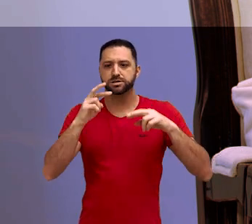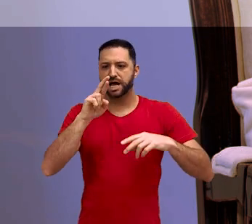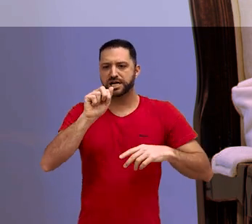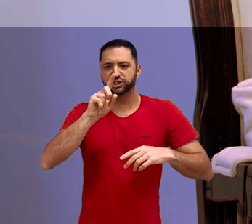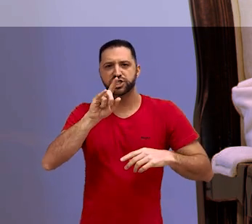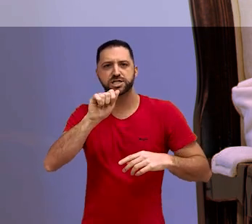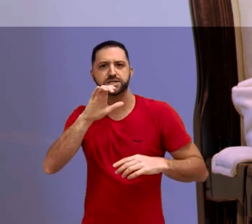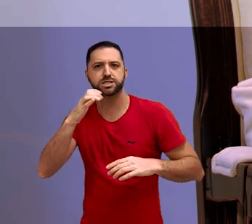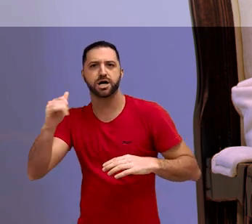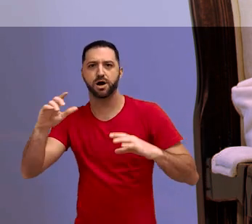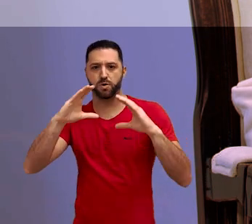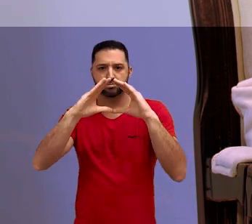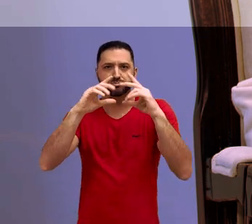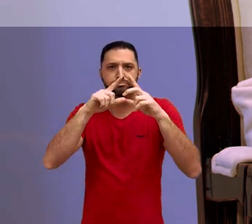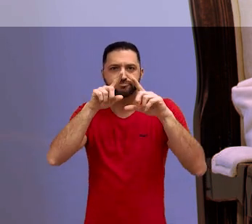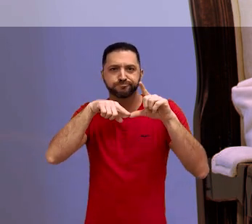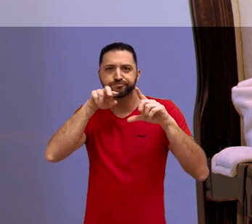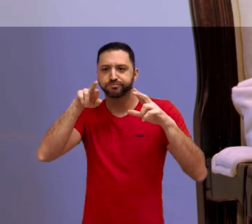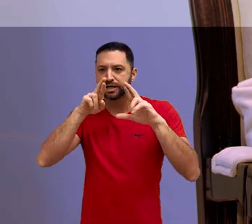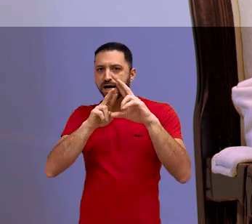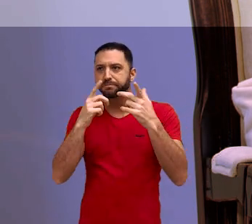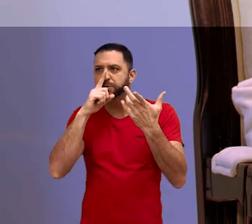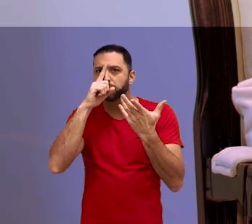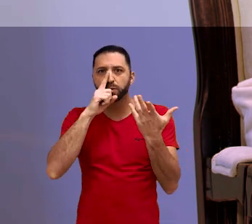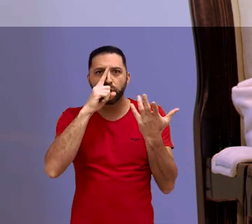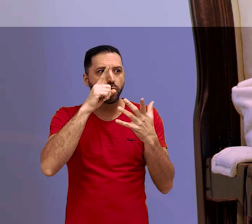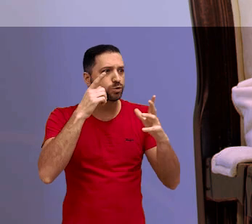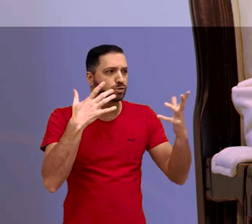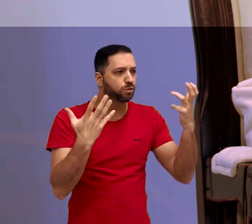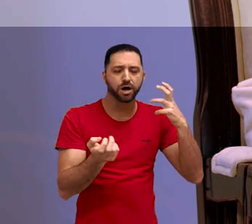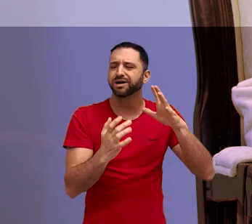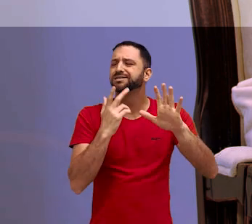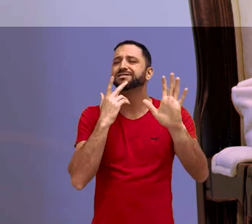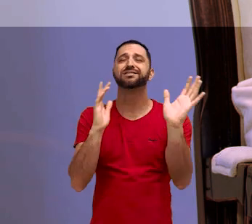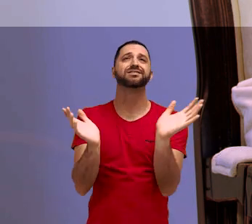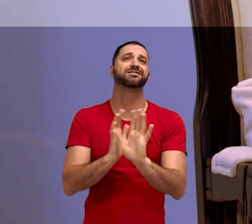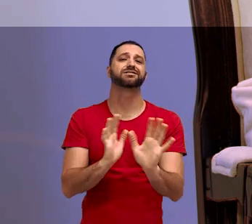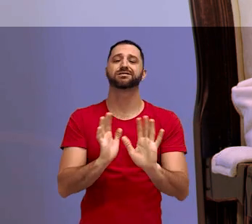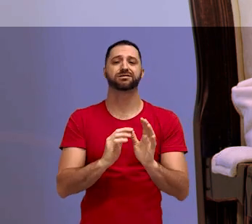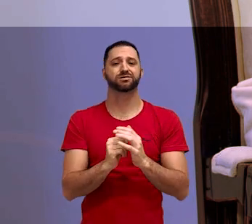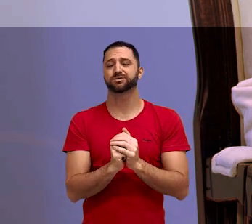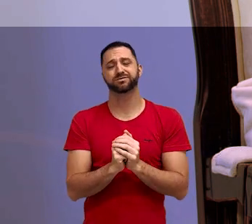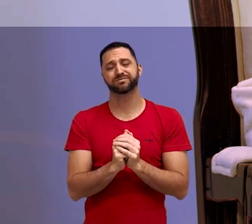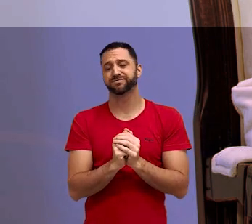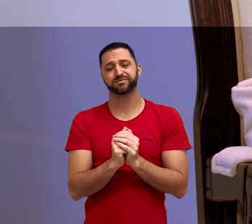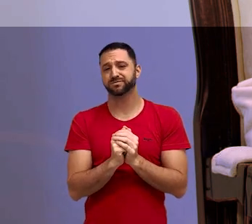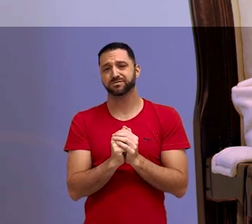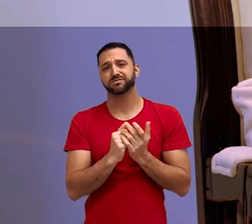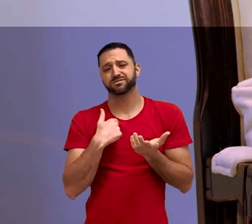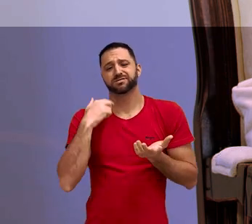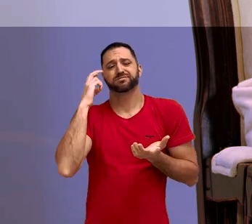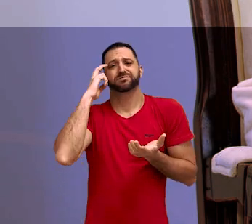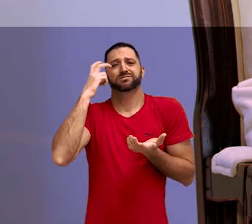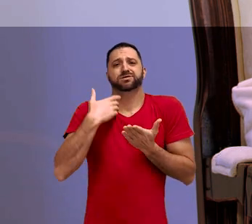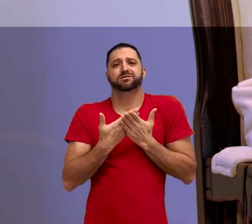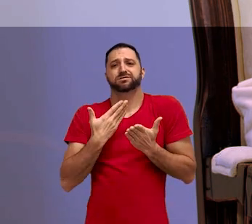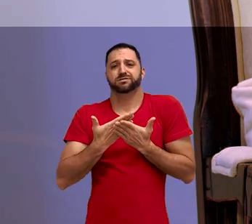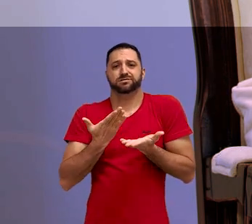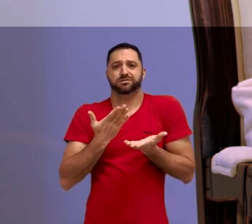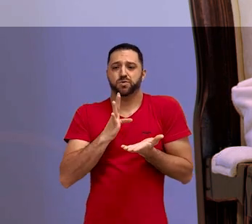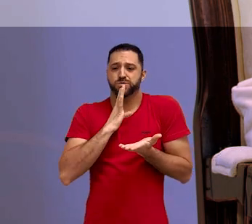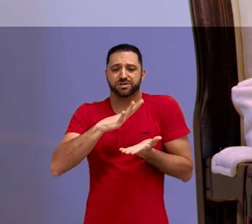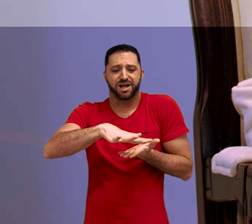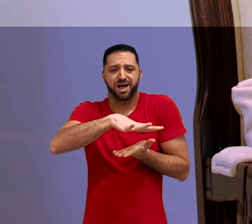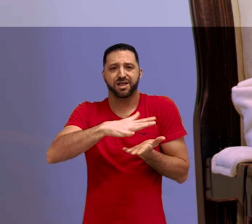radiação vai trazer câncer para sua mama, hein? E talvez você acredite muito, mas nós estamos falando